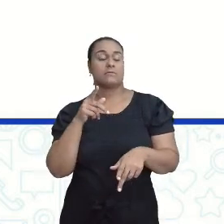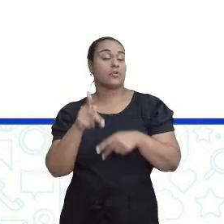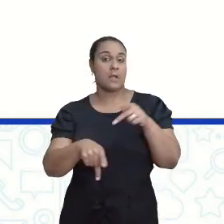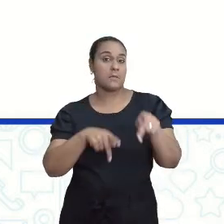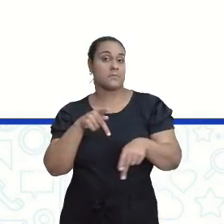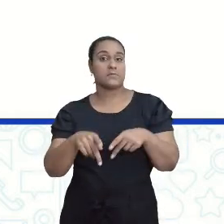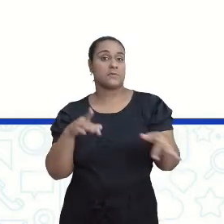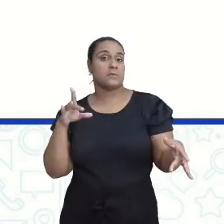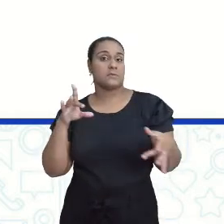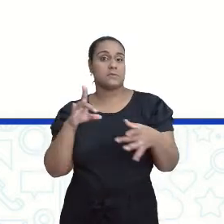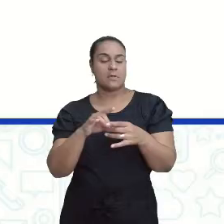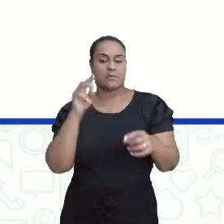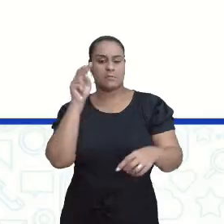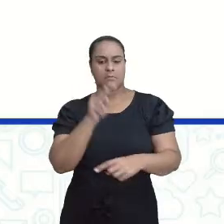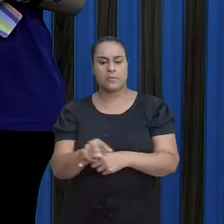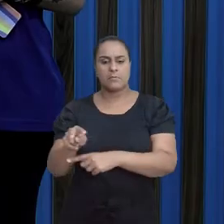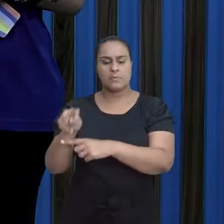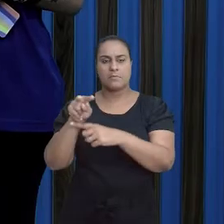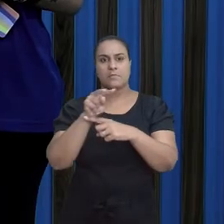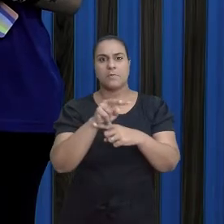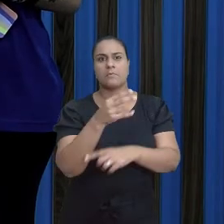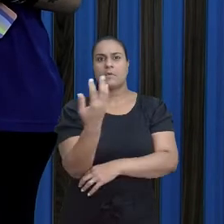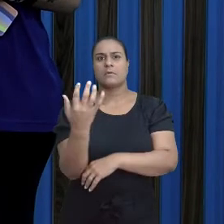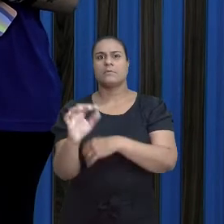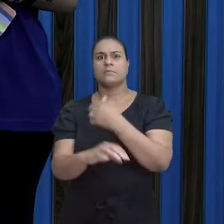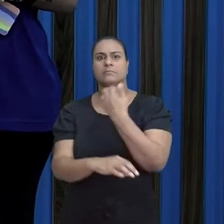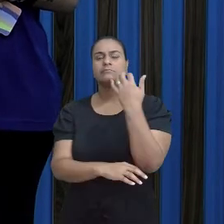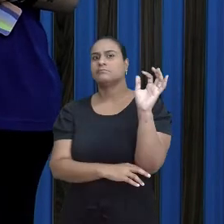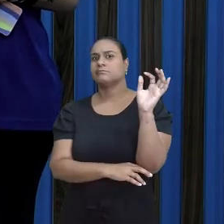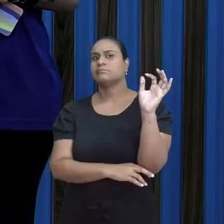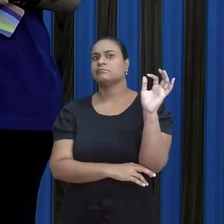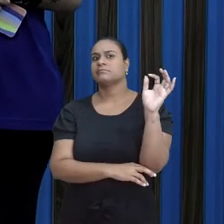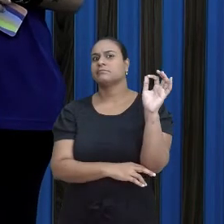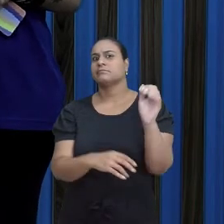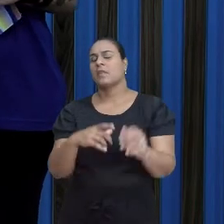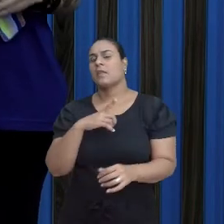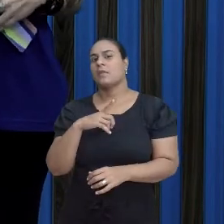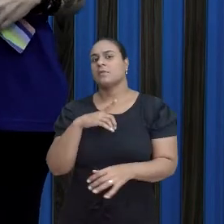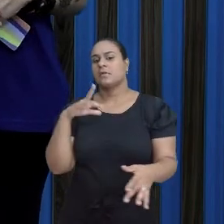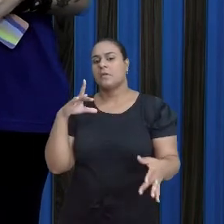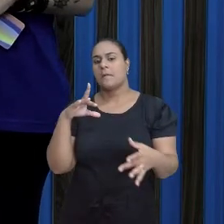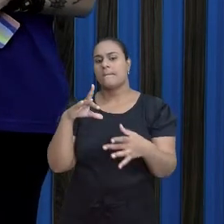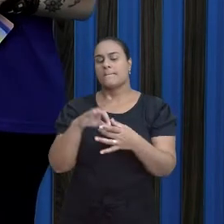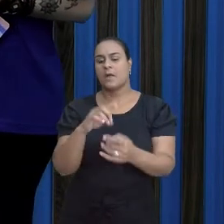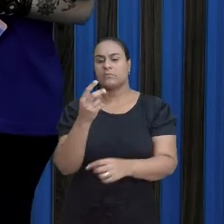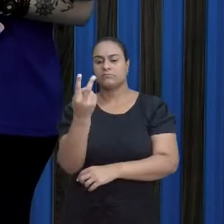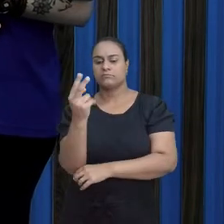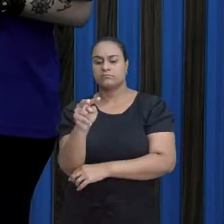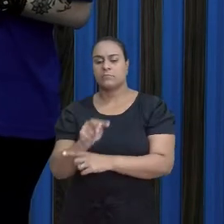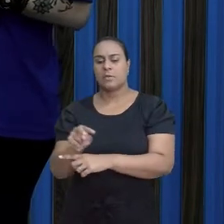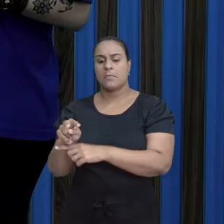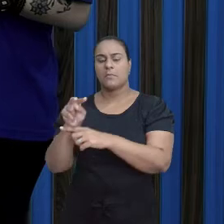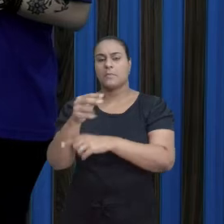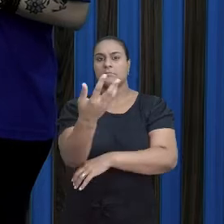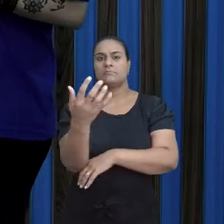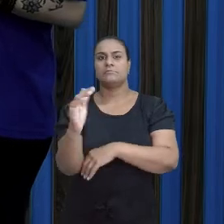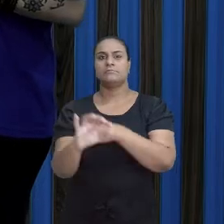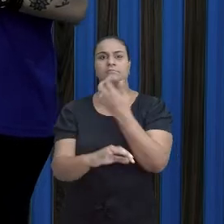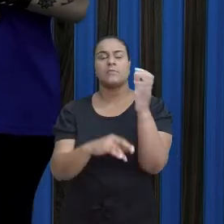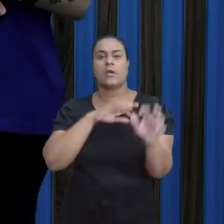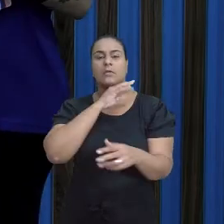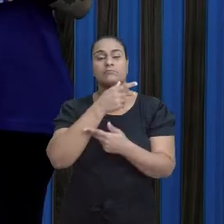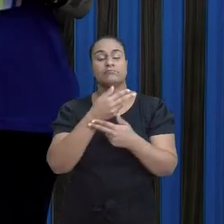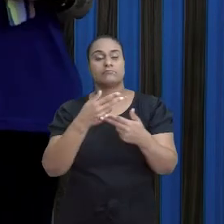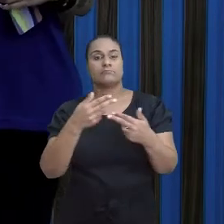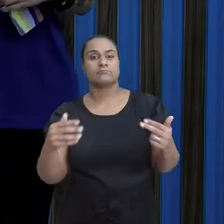é realmente de preservar, de cuidar. Como a gente viu, eles têm uma relação como uma grande mãe. Então, aqui no